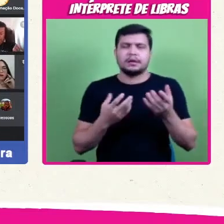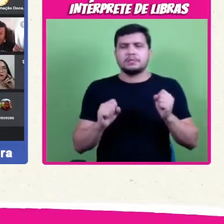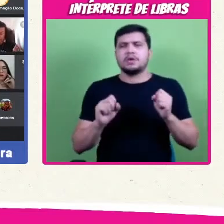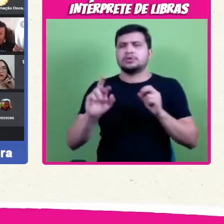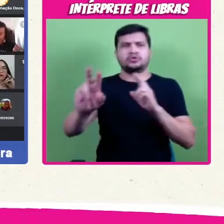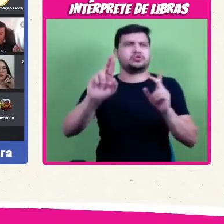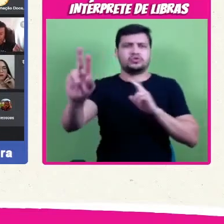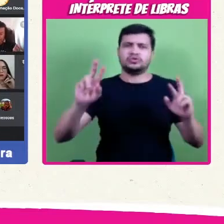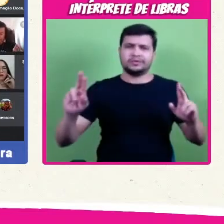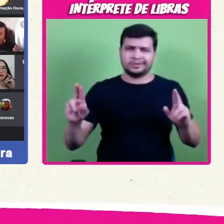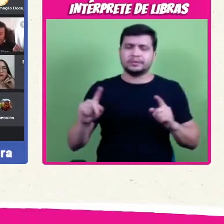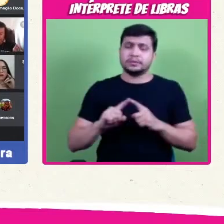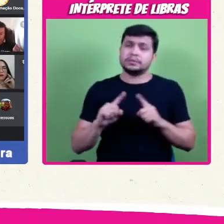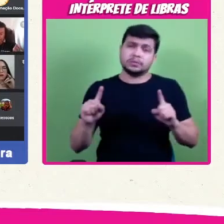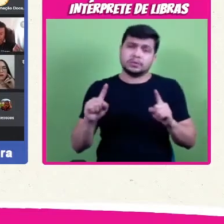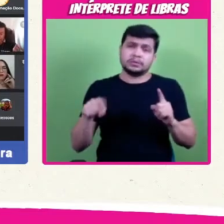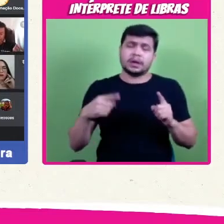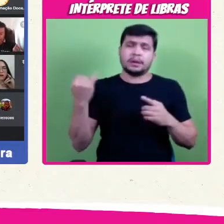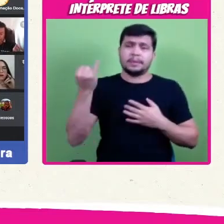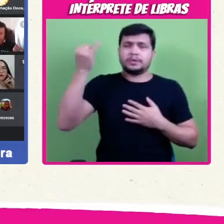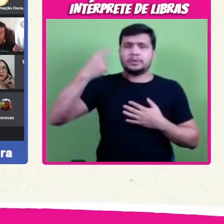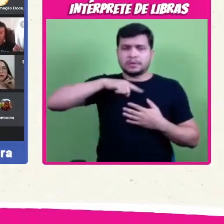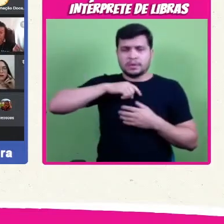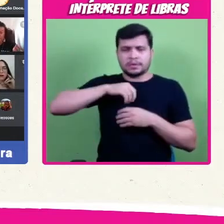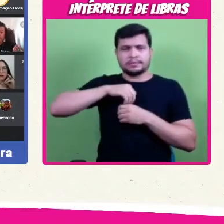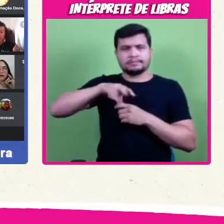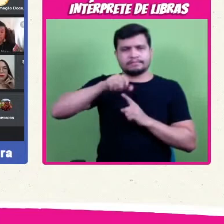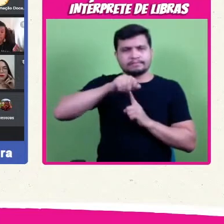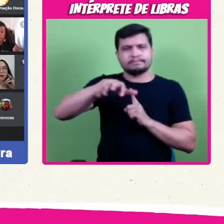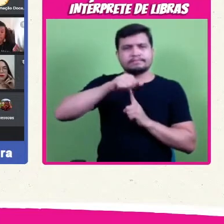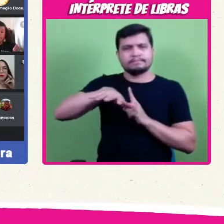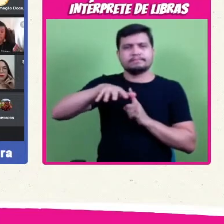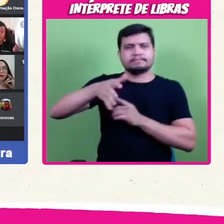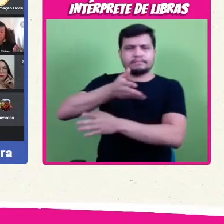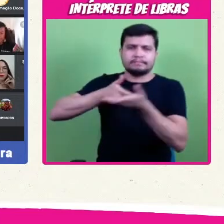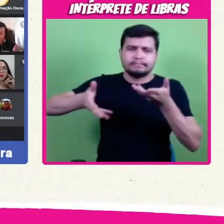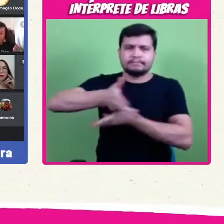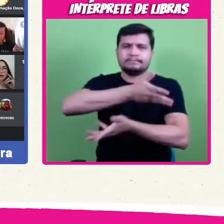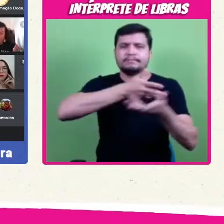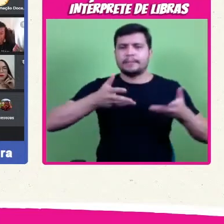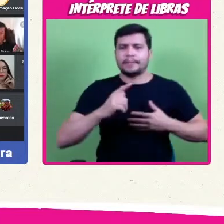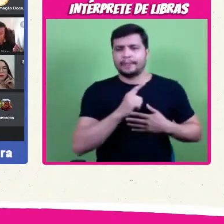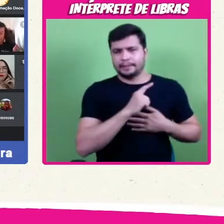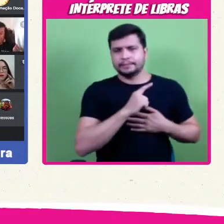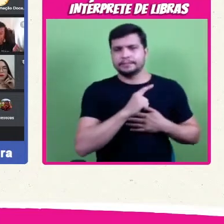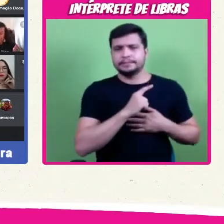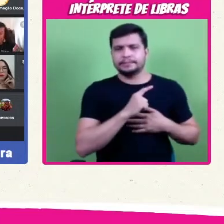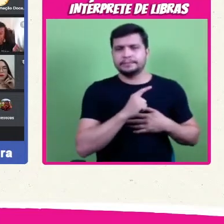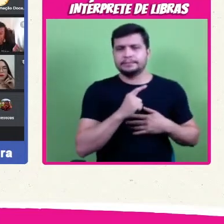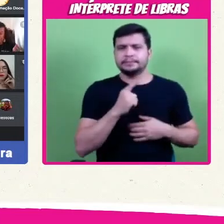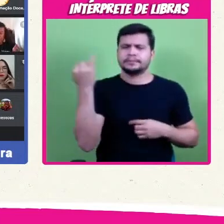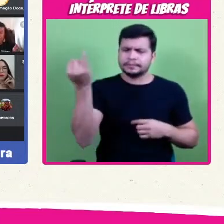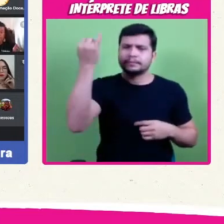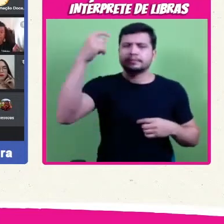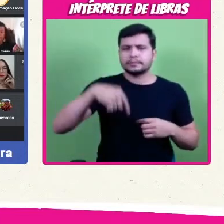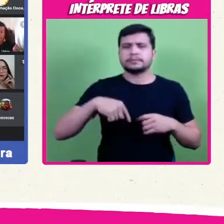compartilhamento que a professora falou, já tinham coisas que eu não tinha pensado, Então, é muito legal esse debate